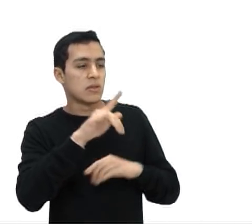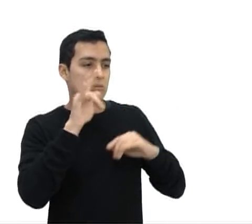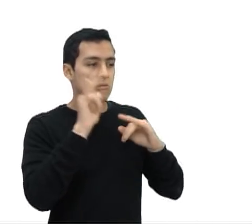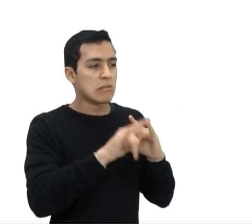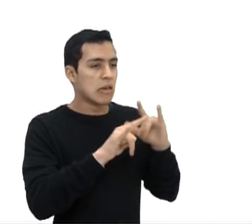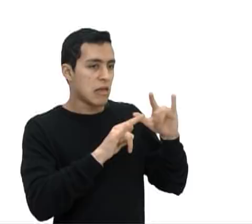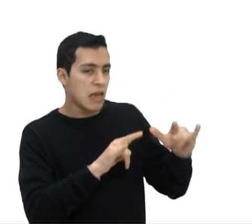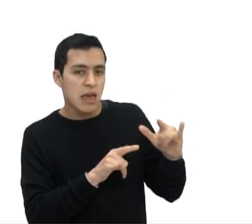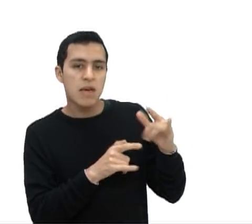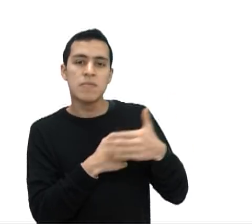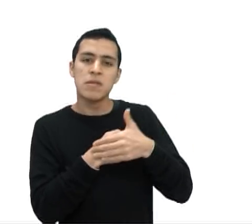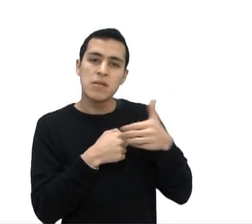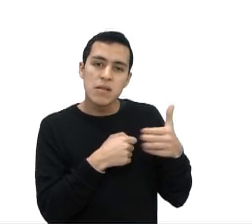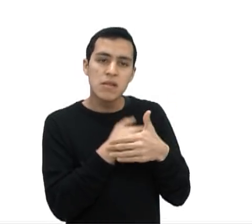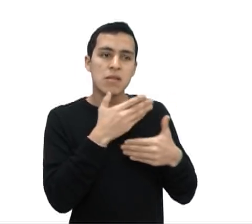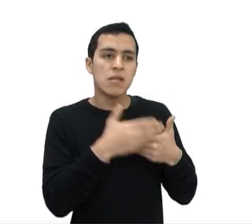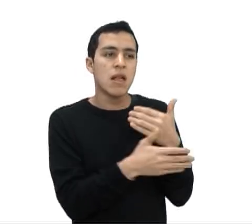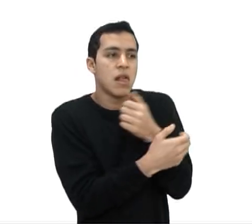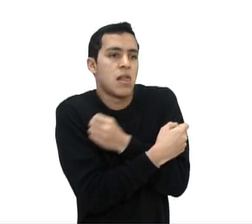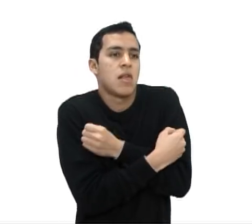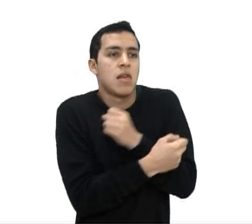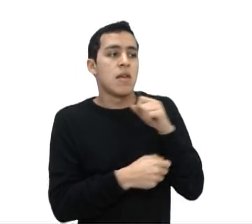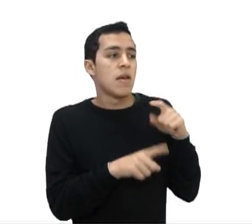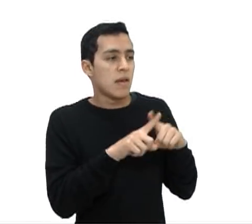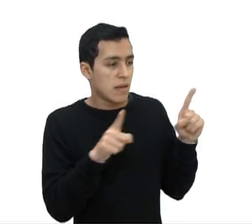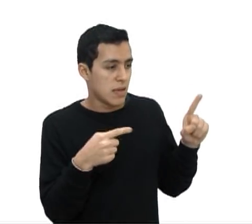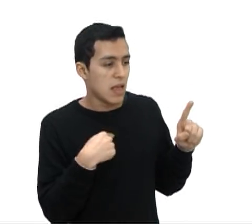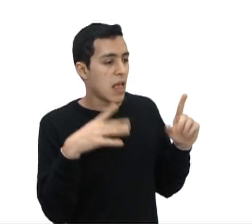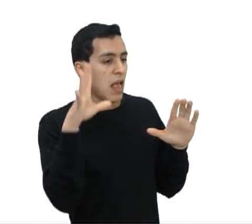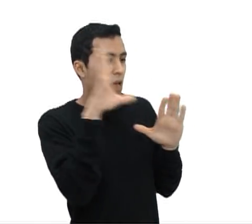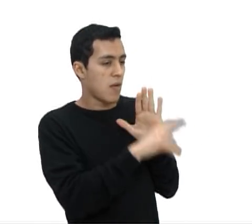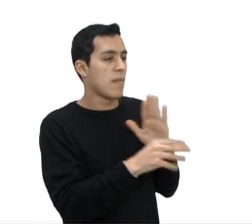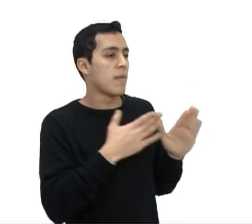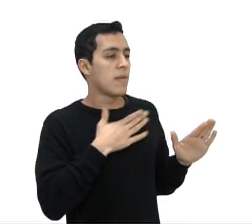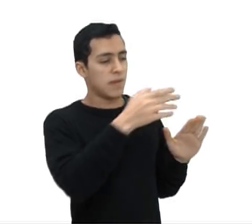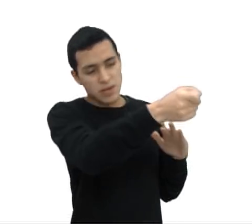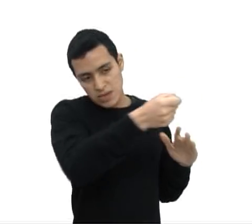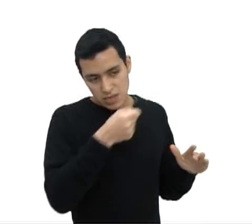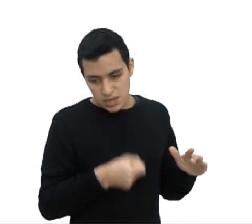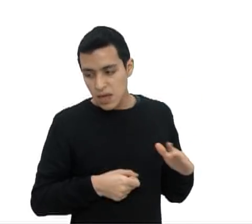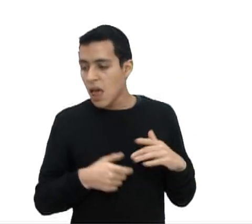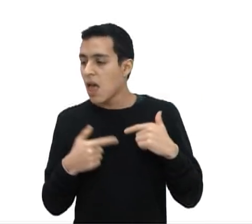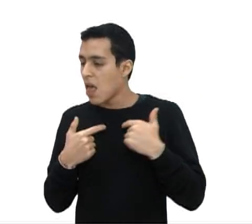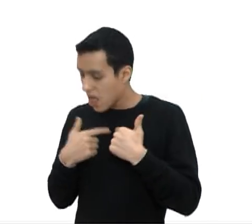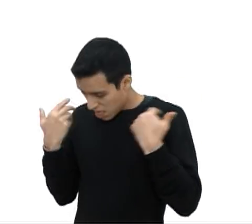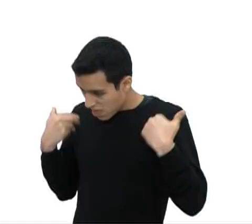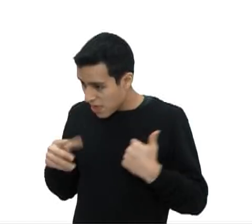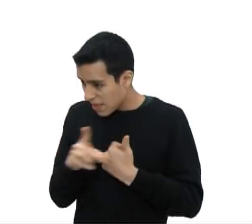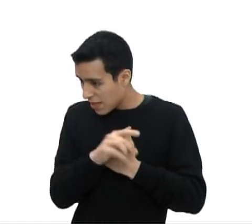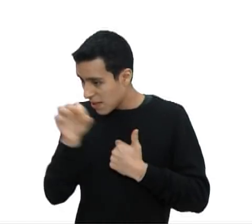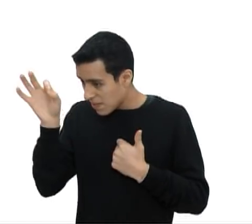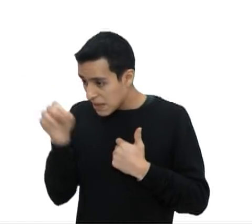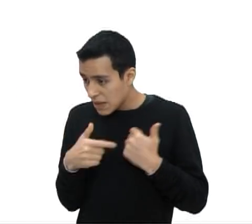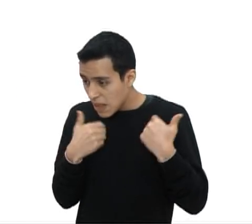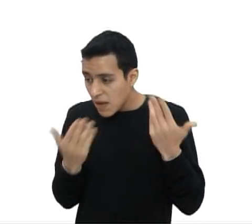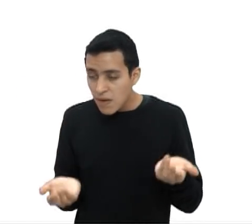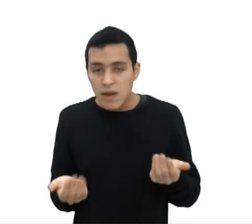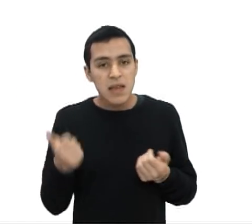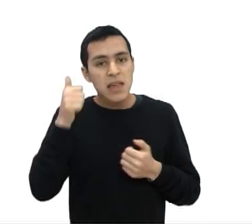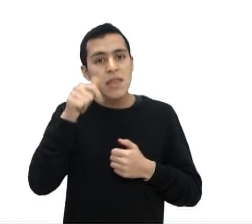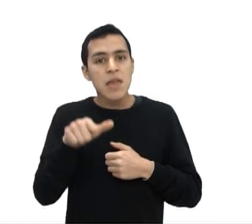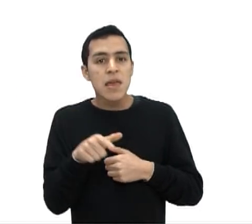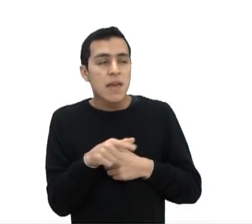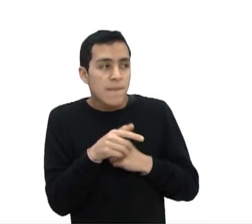Tiãozinho para lá. Abraçando-o, mas eu roubei você para mim. O Tião, todo eu? A Maria fazendo